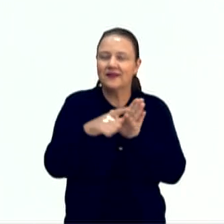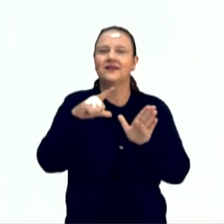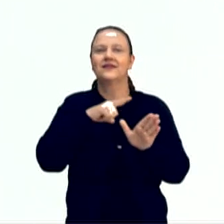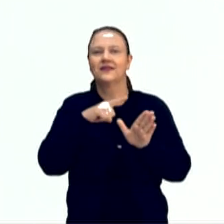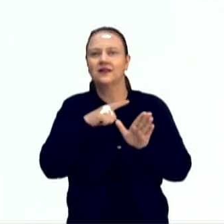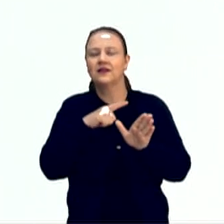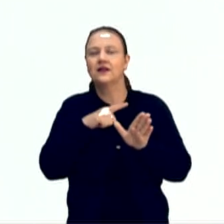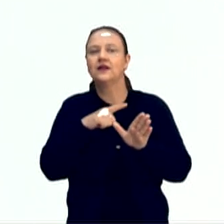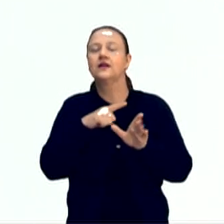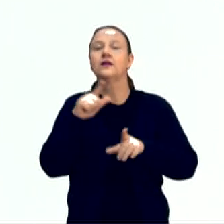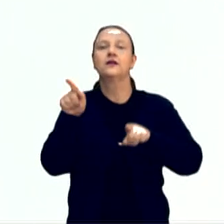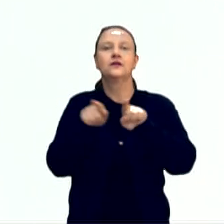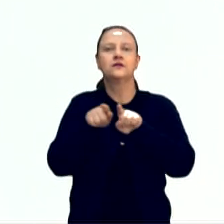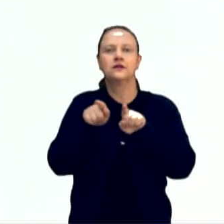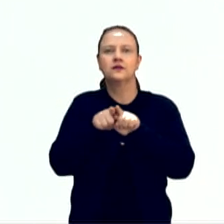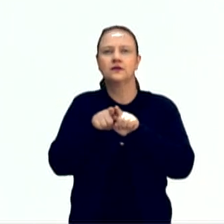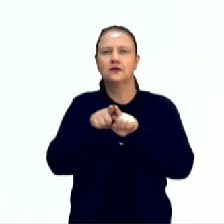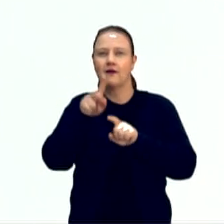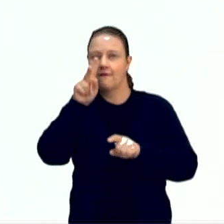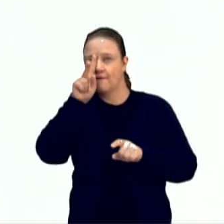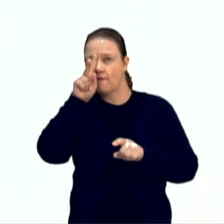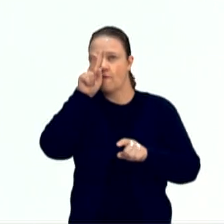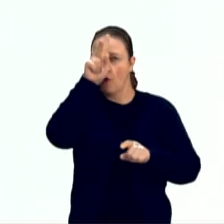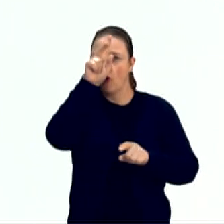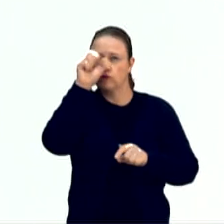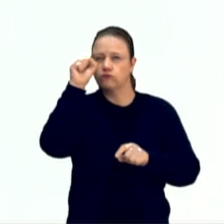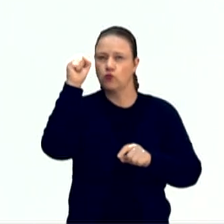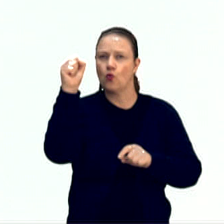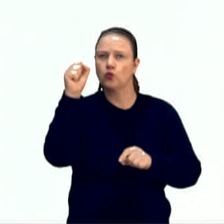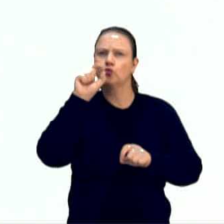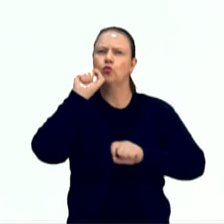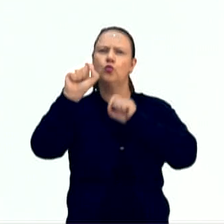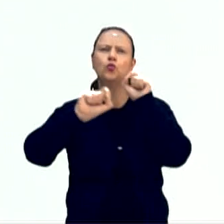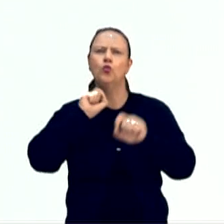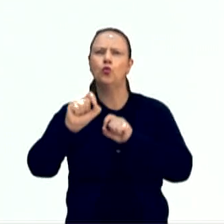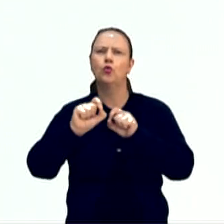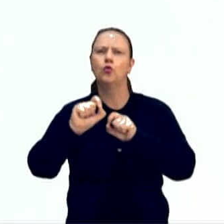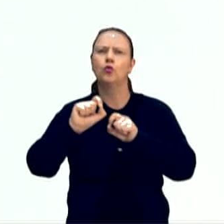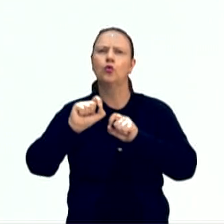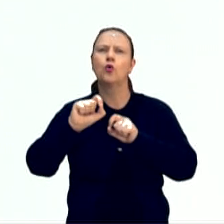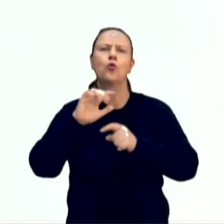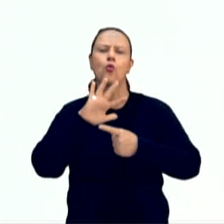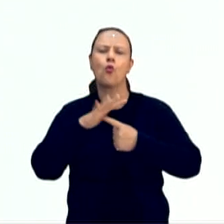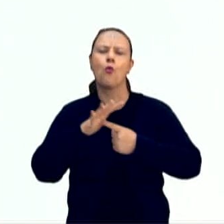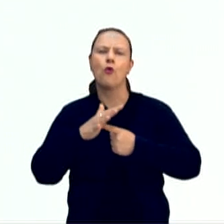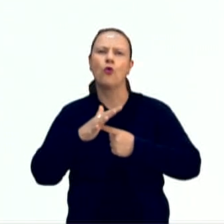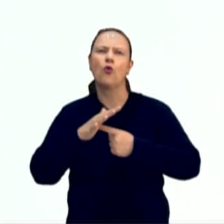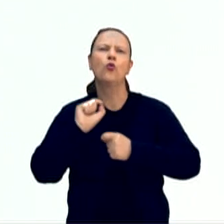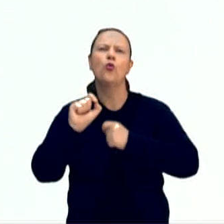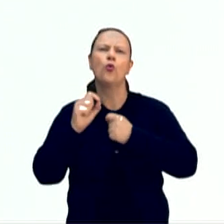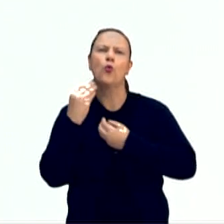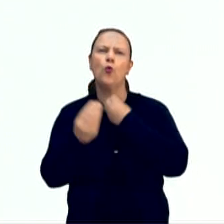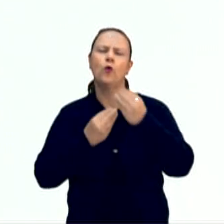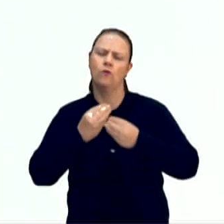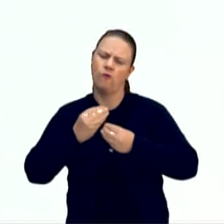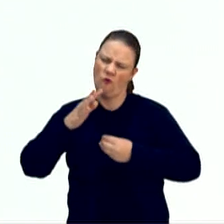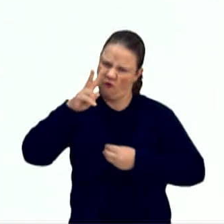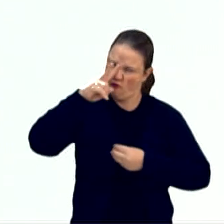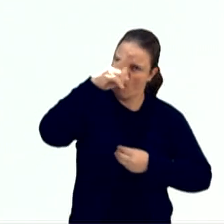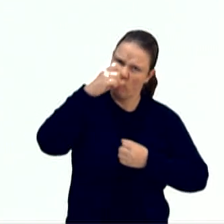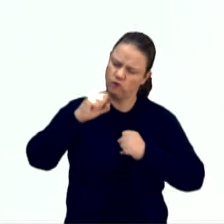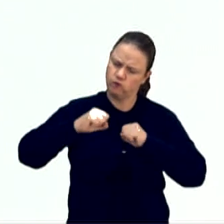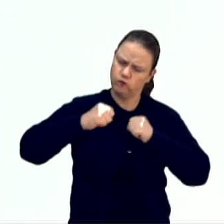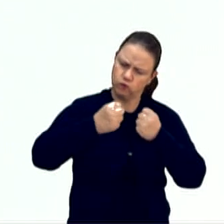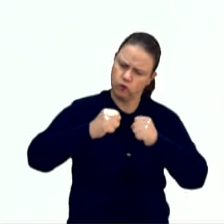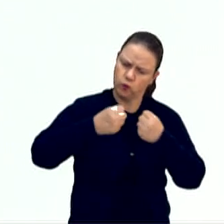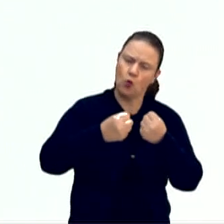locomotiva, enquanto a força motriz, a força motora que está levando o progresso rumo ao oeste.